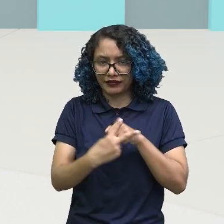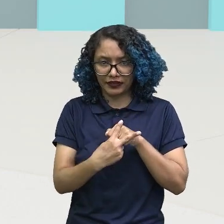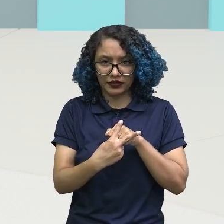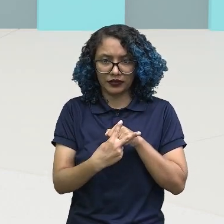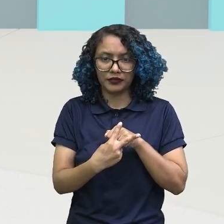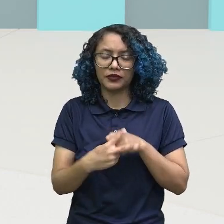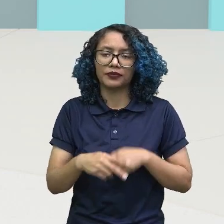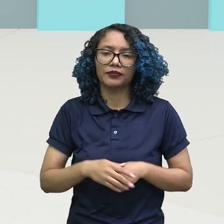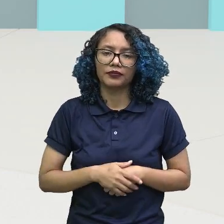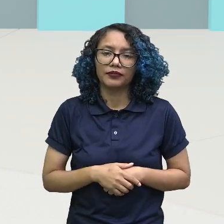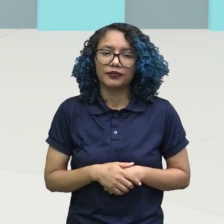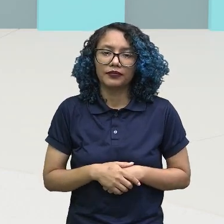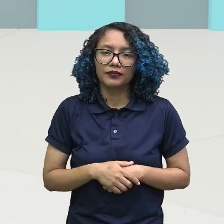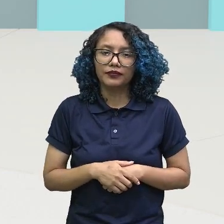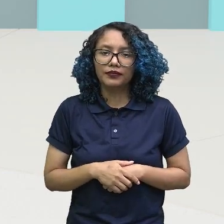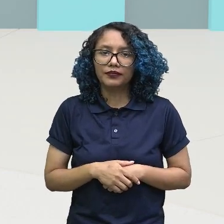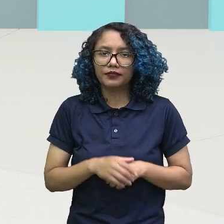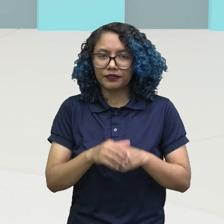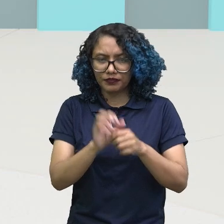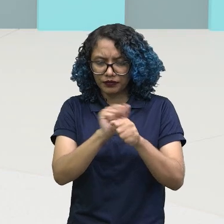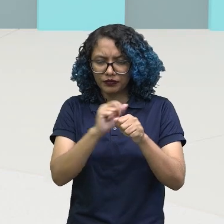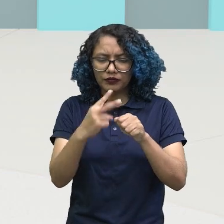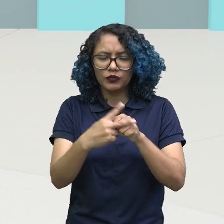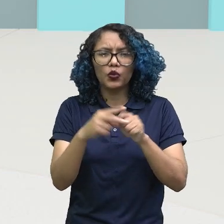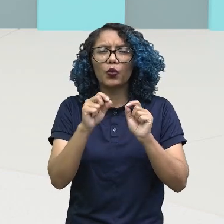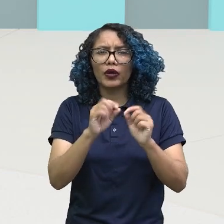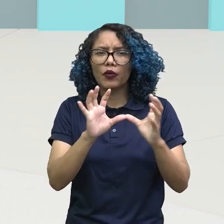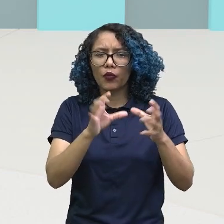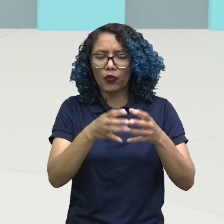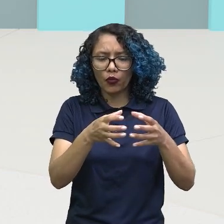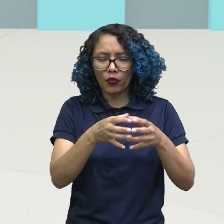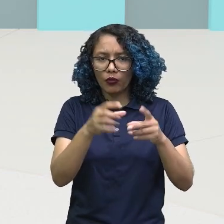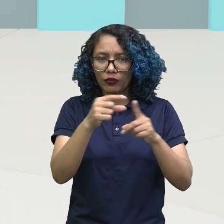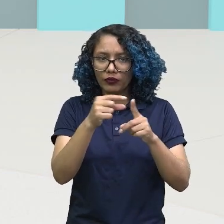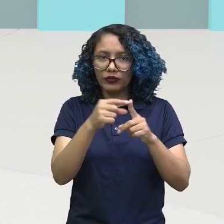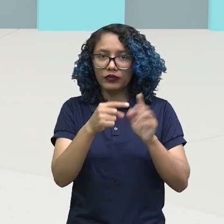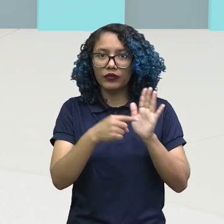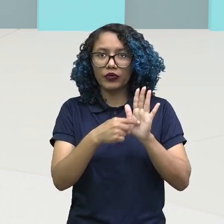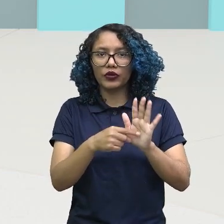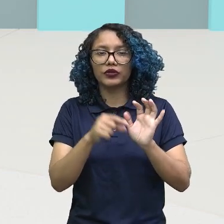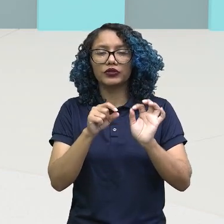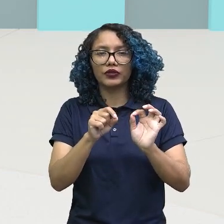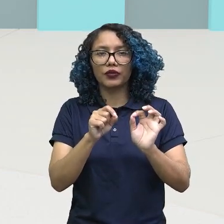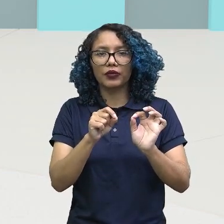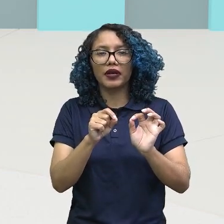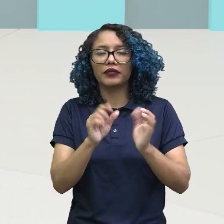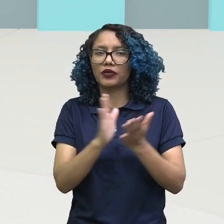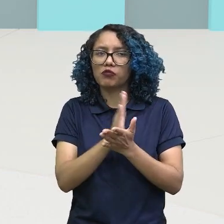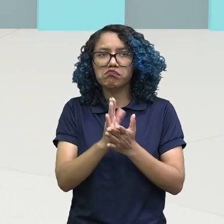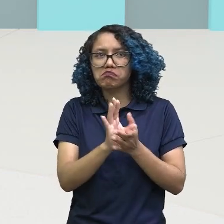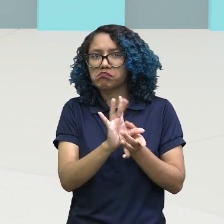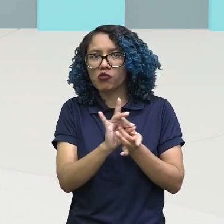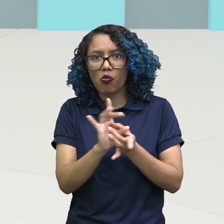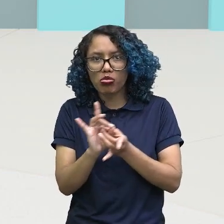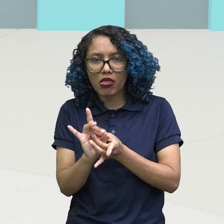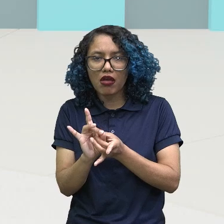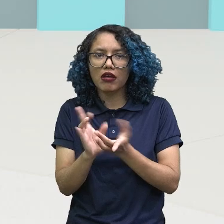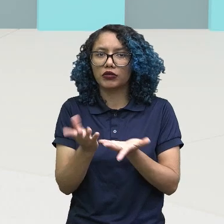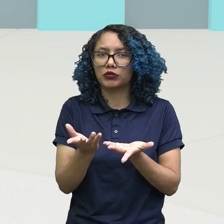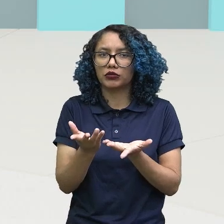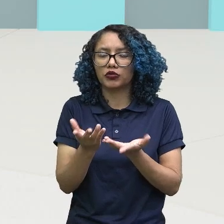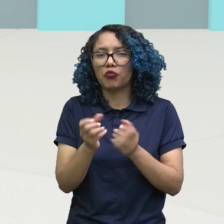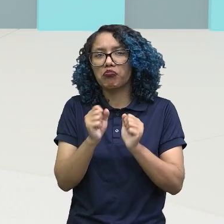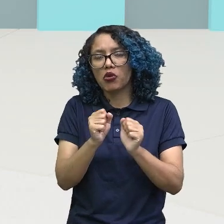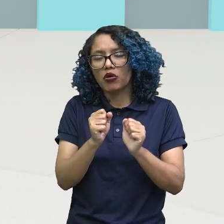advérbios, que são aquelas palavras que indicam, expressam determinadas circunstâncias, que pode ser